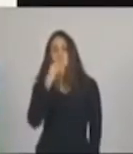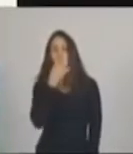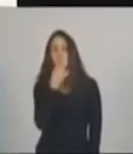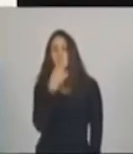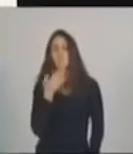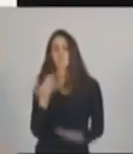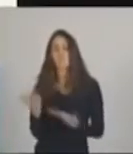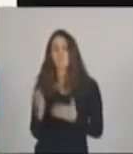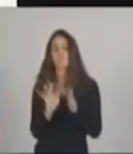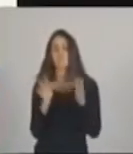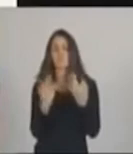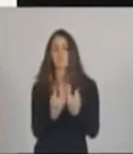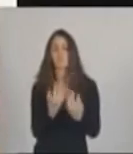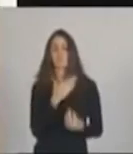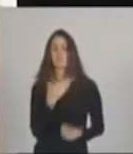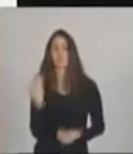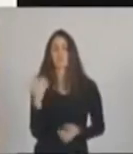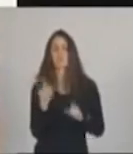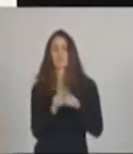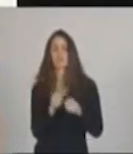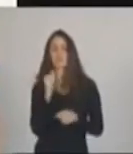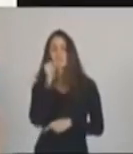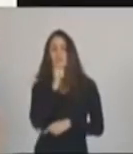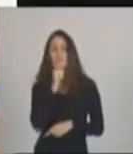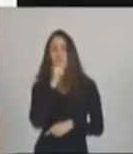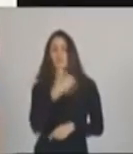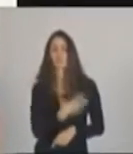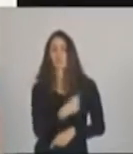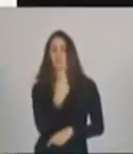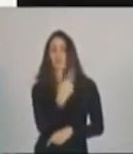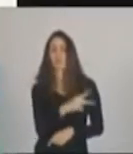Olímpia e em nome da Marleninha. E